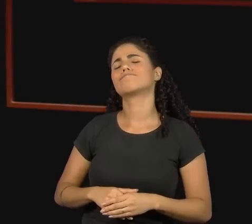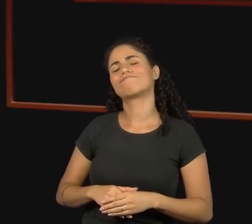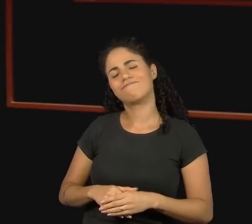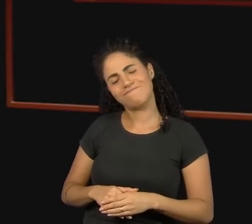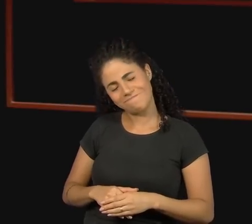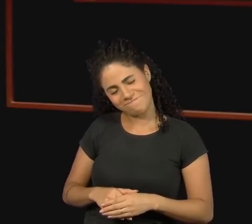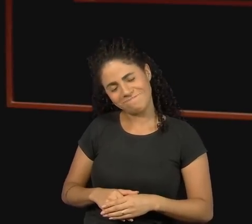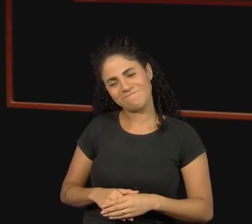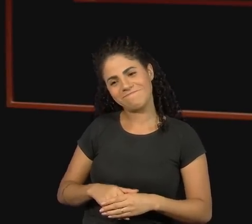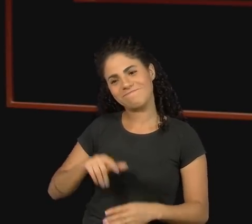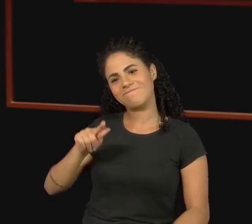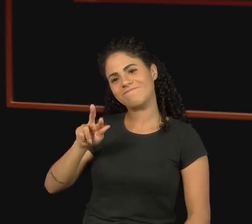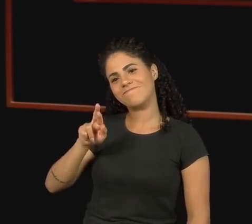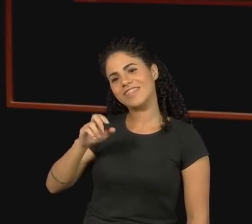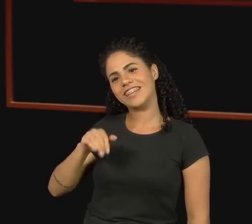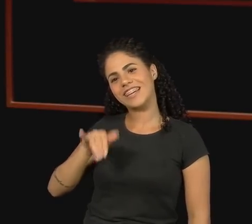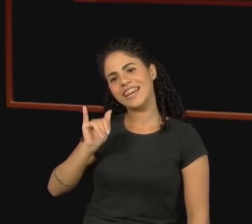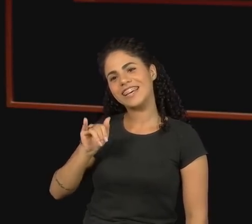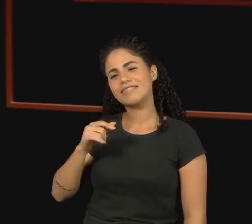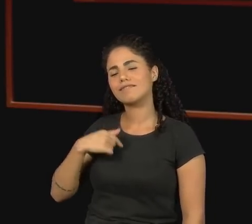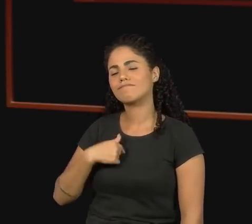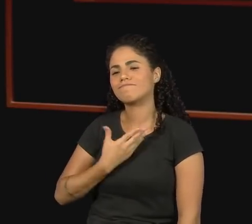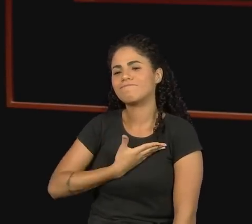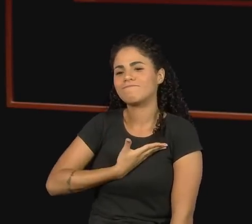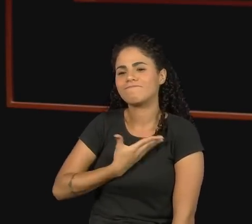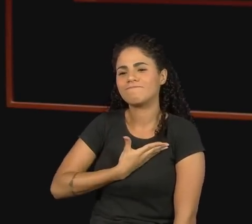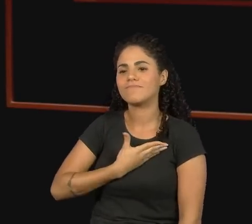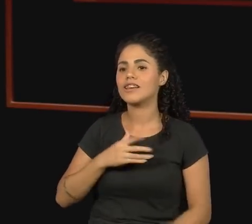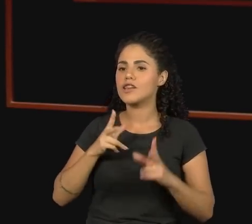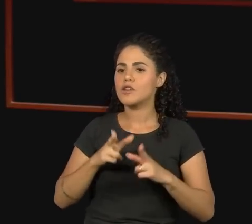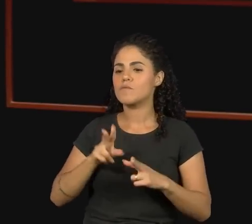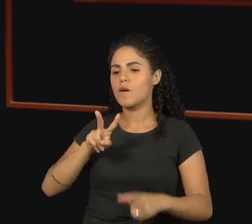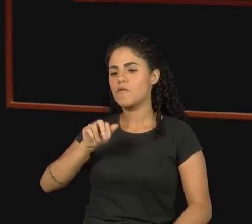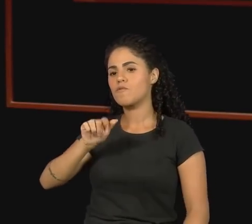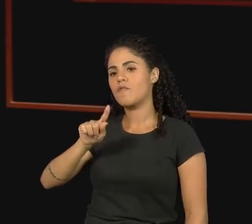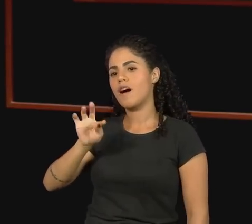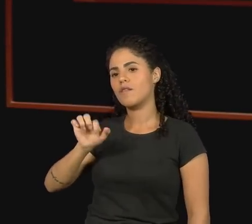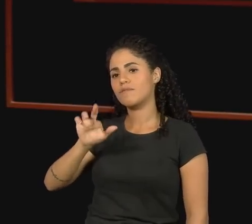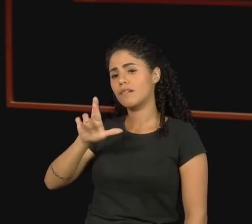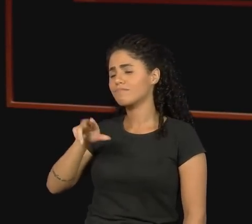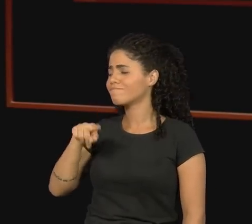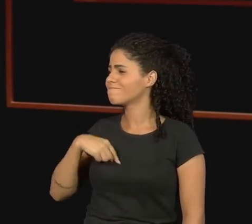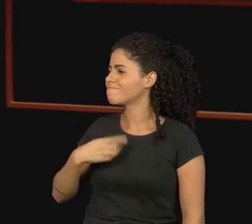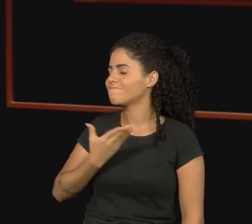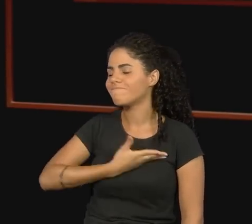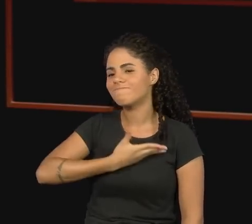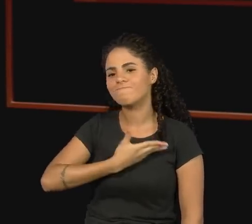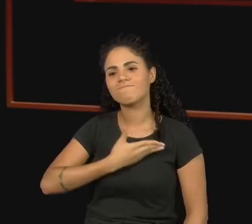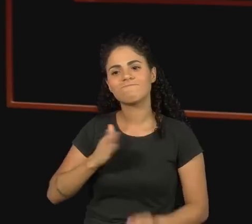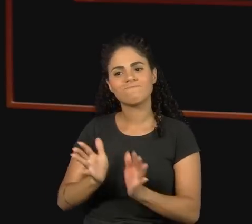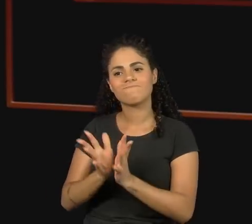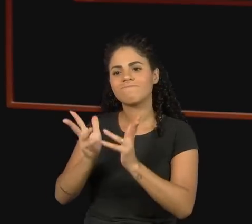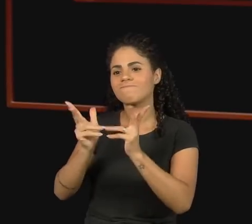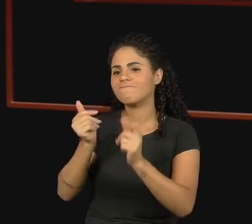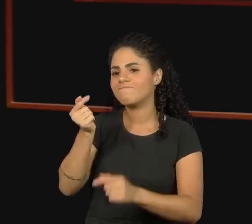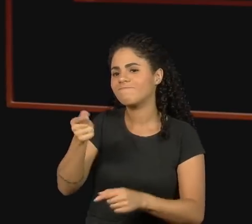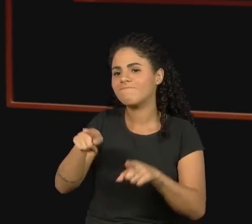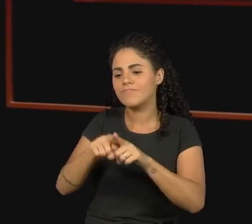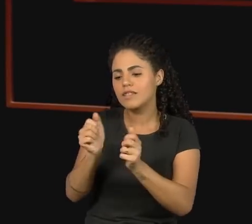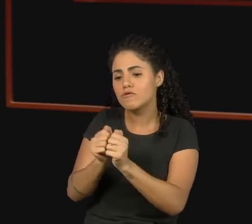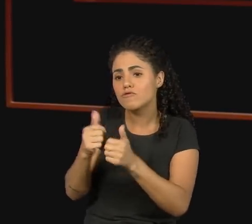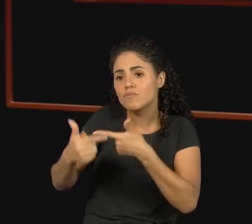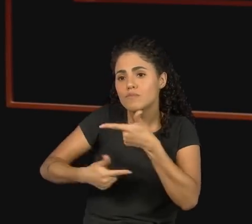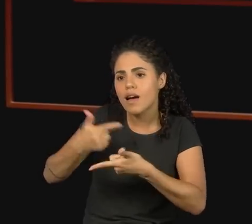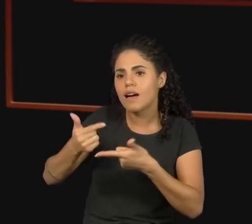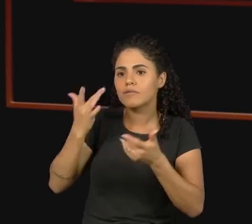Grace, meu Deus, fizemos o que faremos com Walter, do Juan José Campanelas, com Elias Andreato encabeçando um elenco.